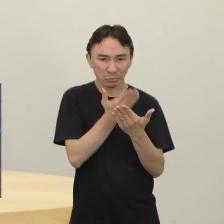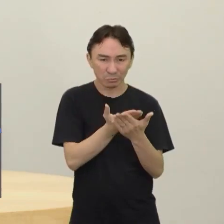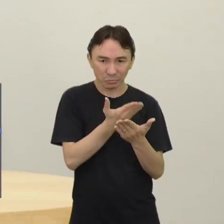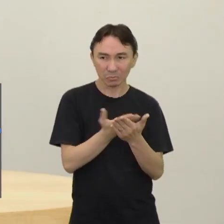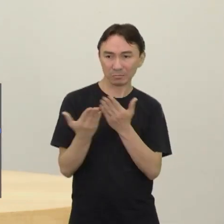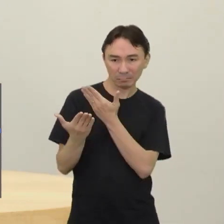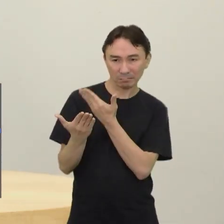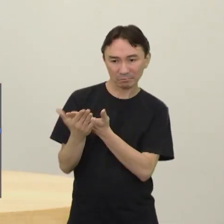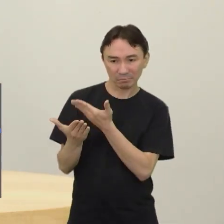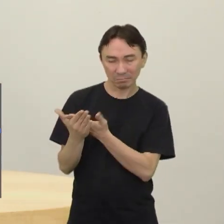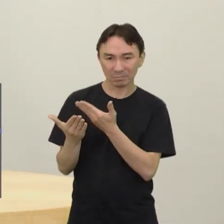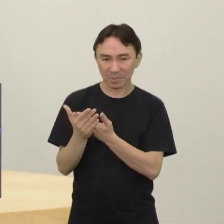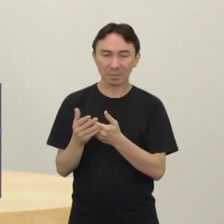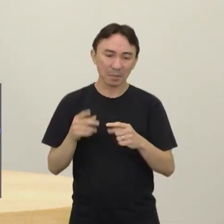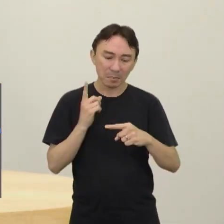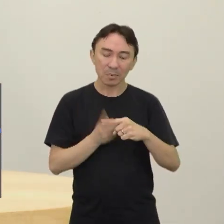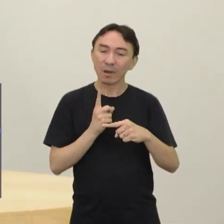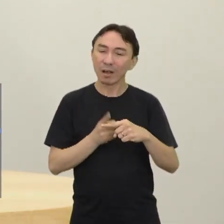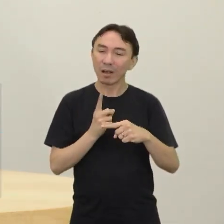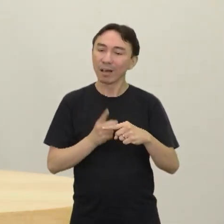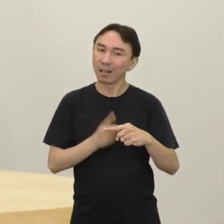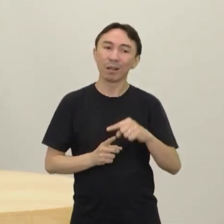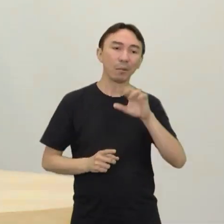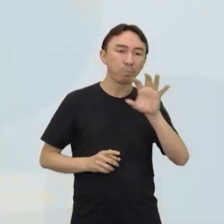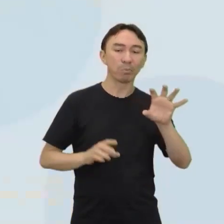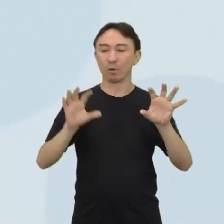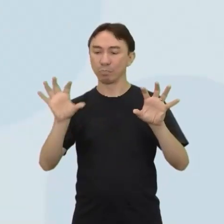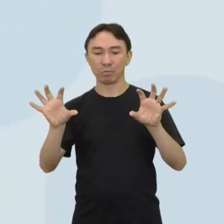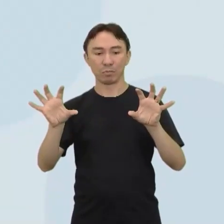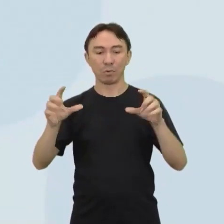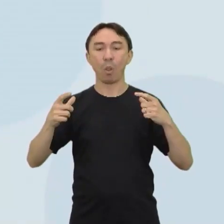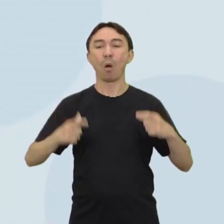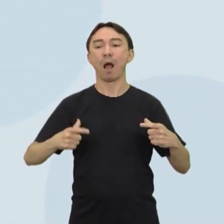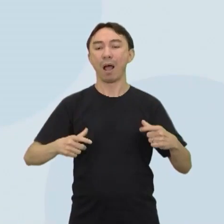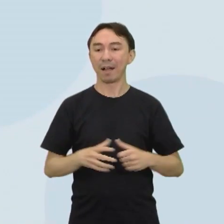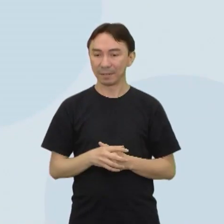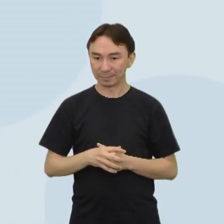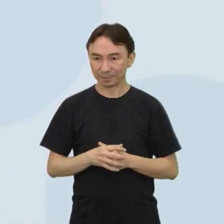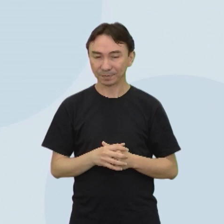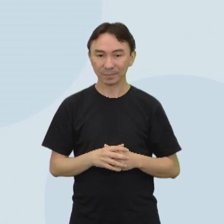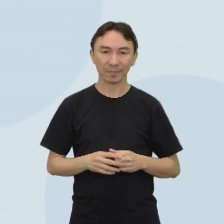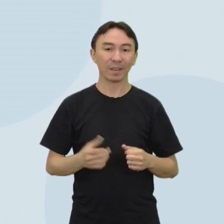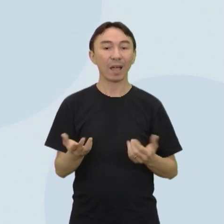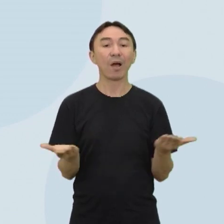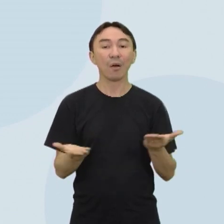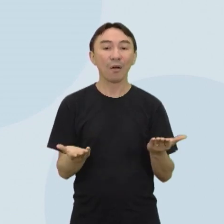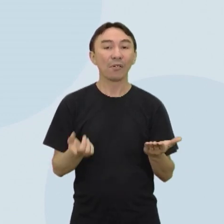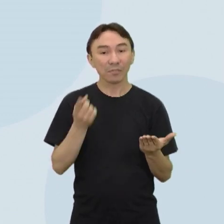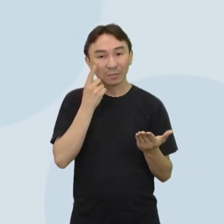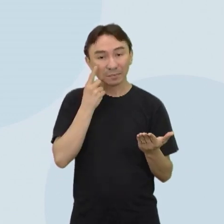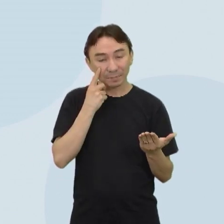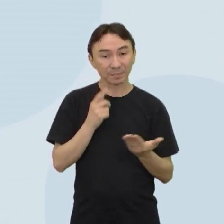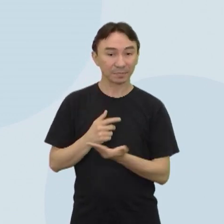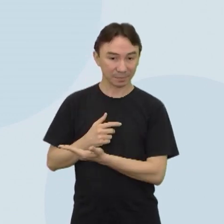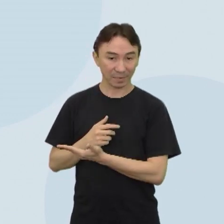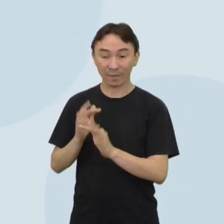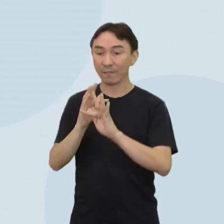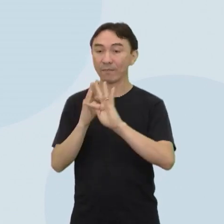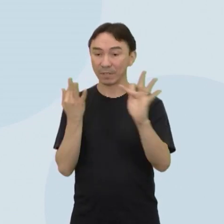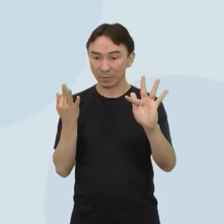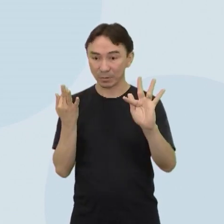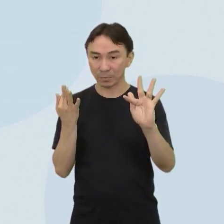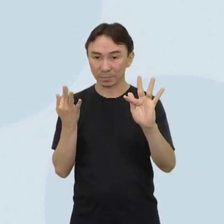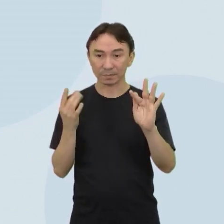na sua localização. Vamos lá para o planisfério físico. O planisfério físico, a gente observa aí que